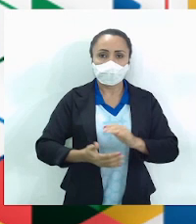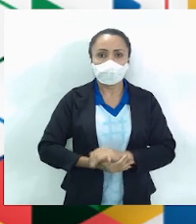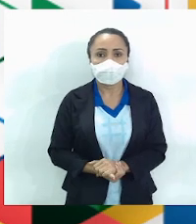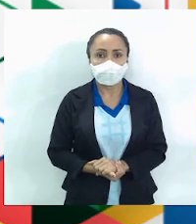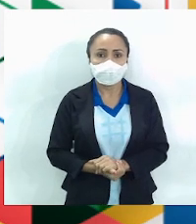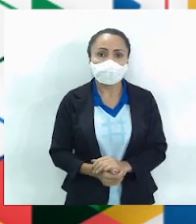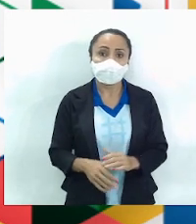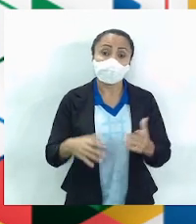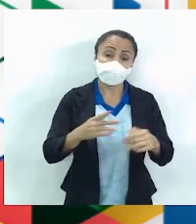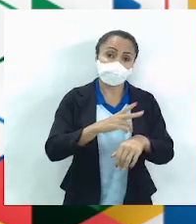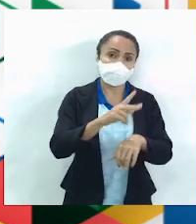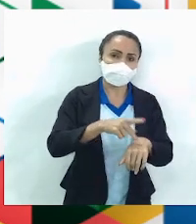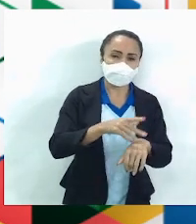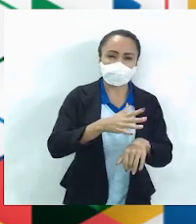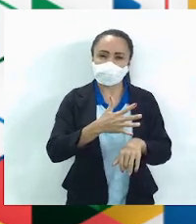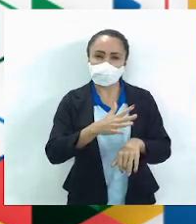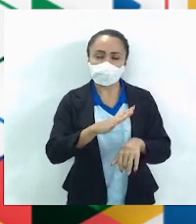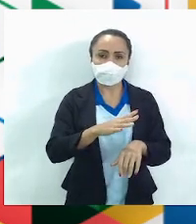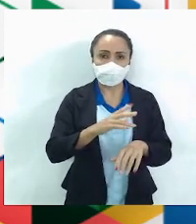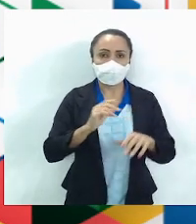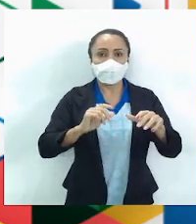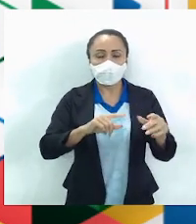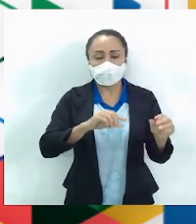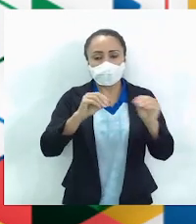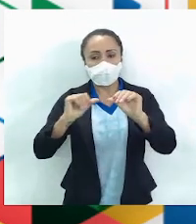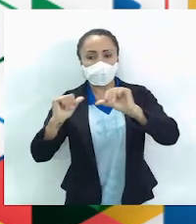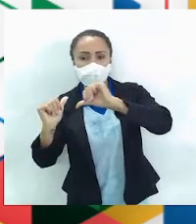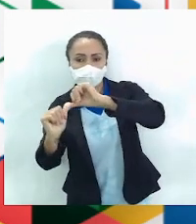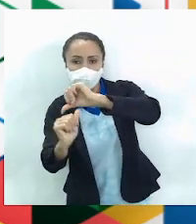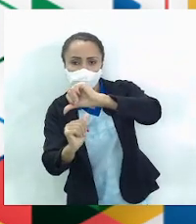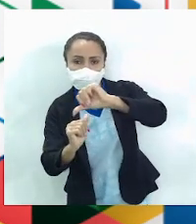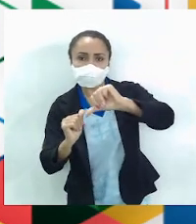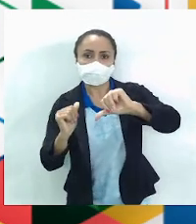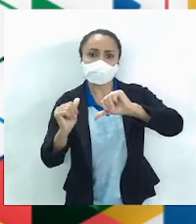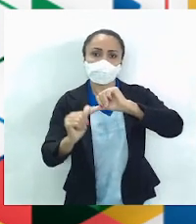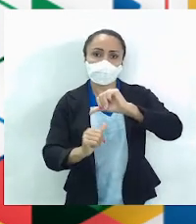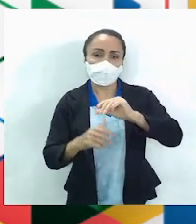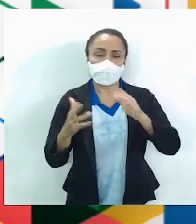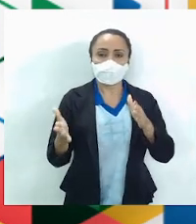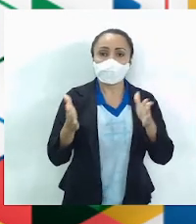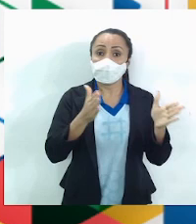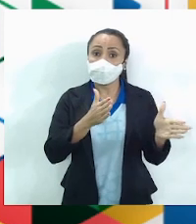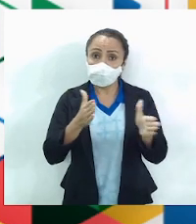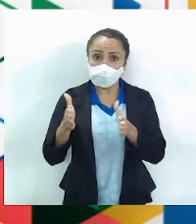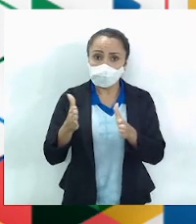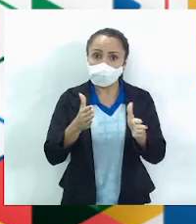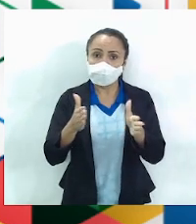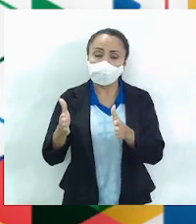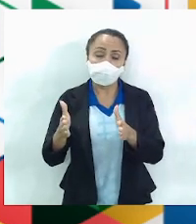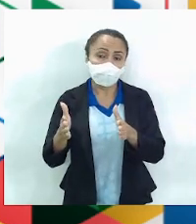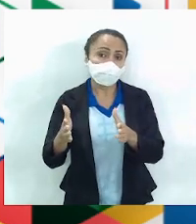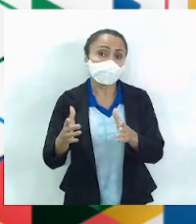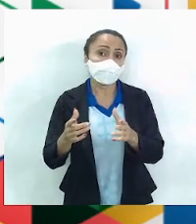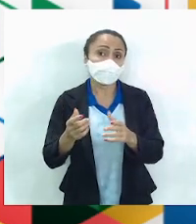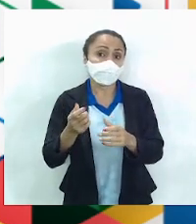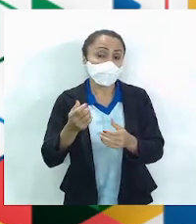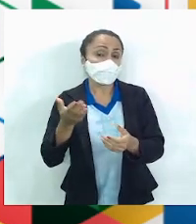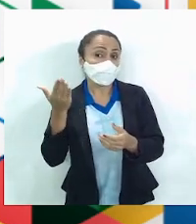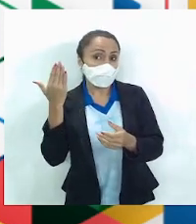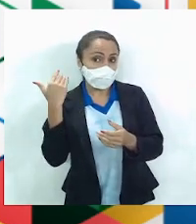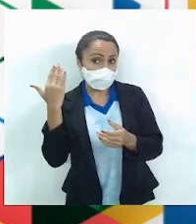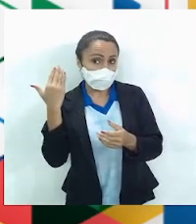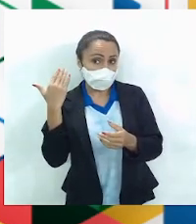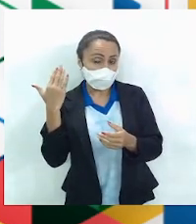aqueles mais ou menos, e de transição é o que estão passando aí de uma fase ainda de uma economia arcaica para